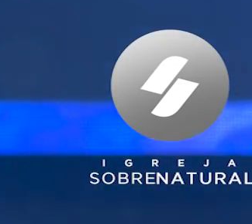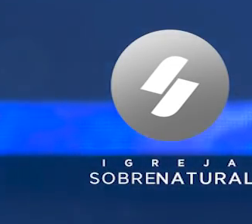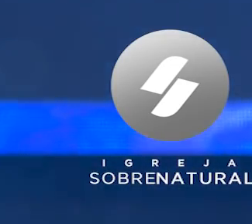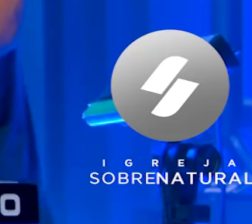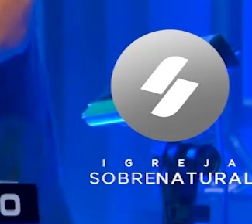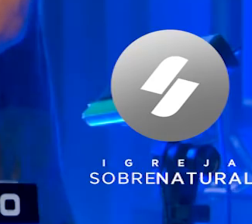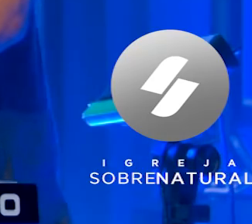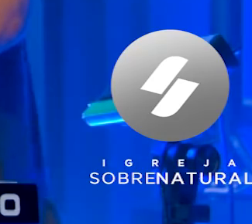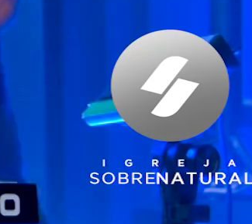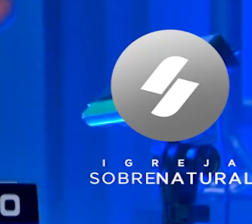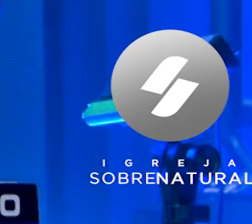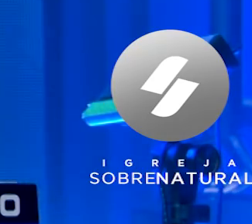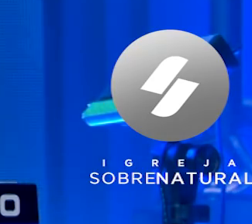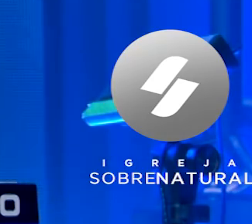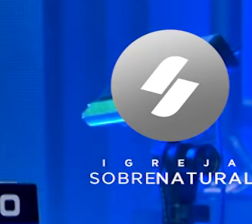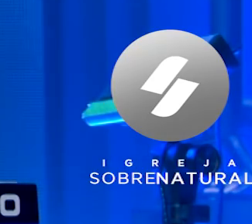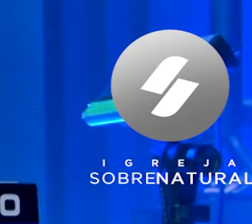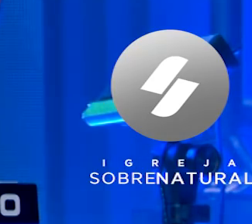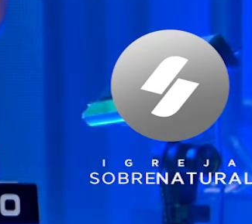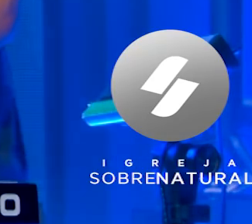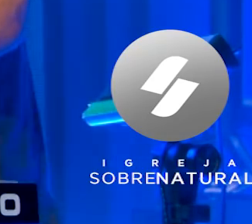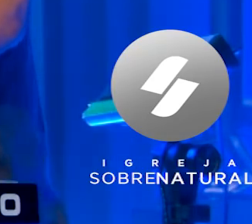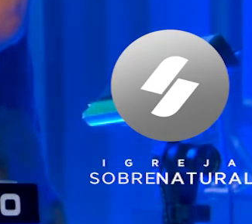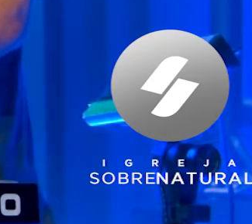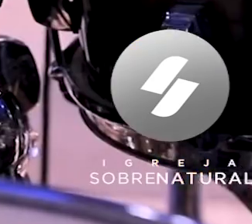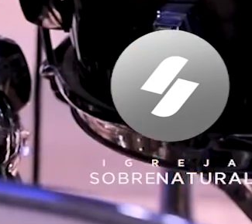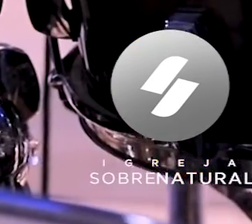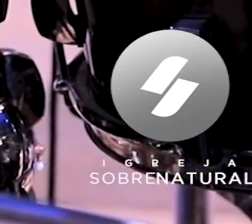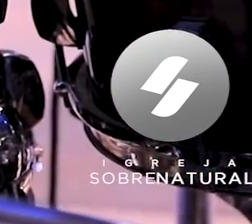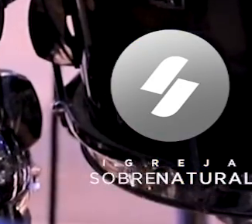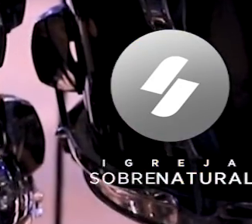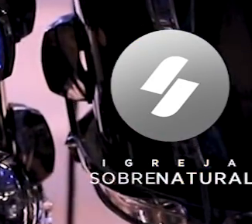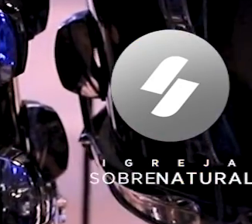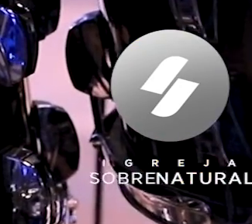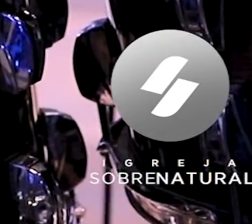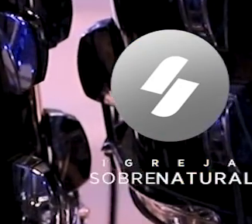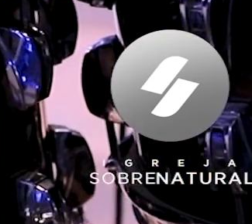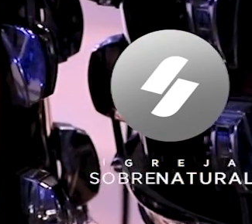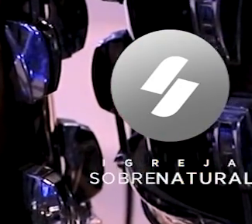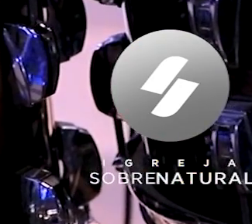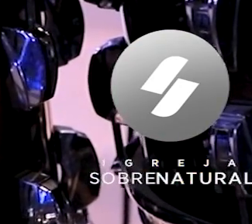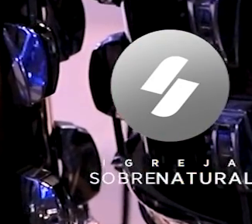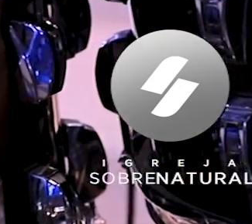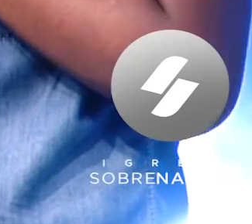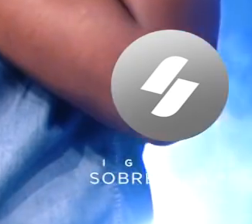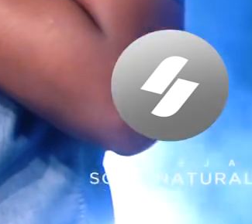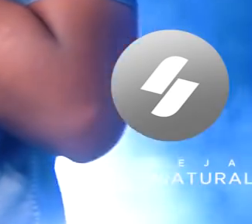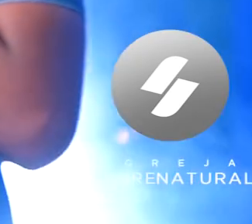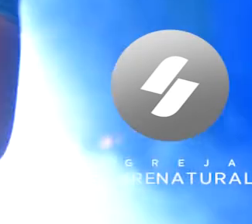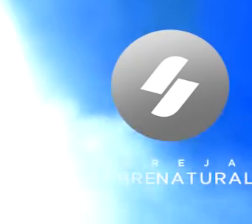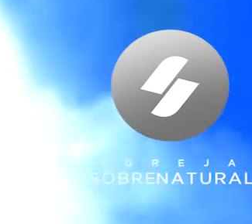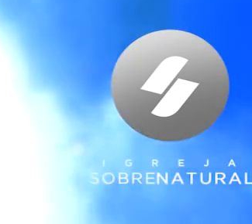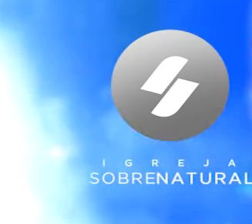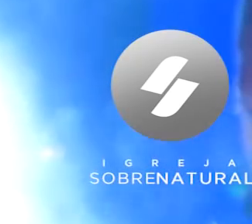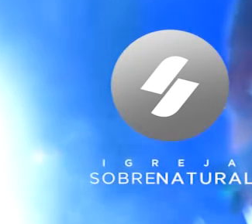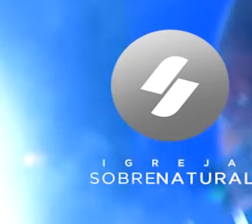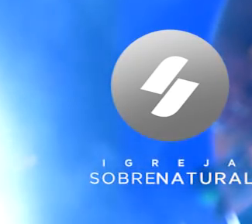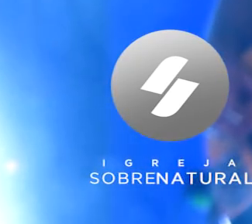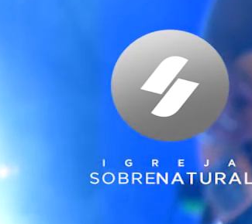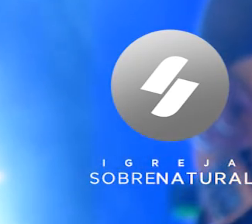jesus jesus orar agora não e aí